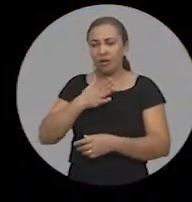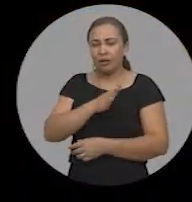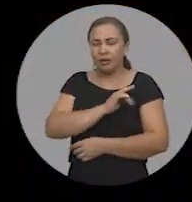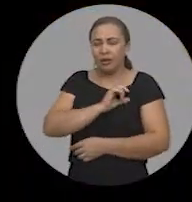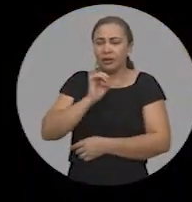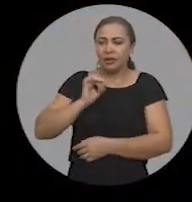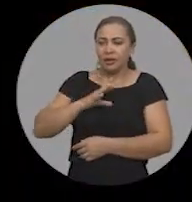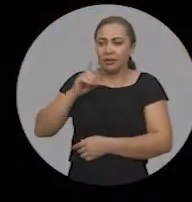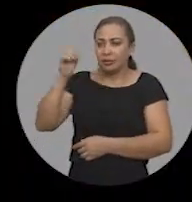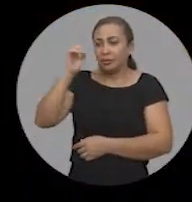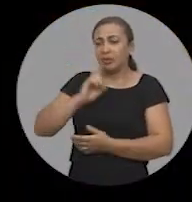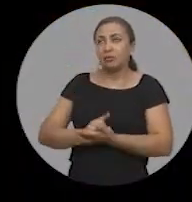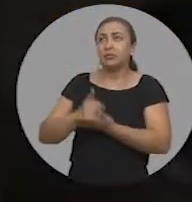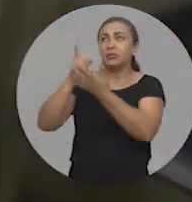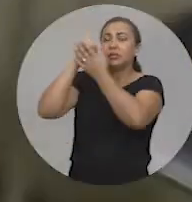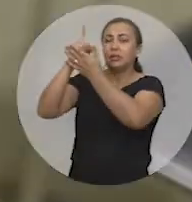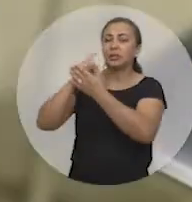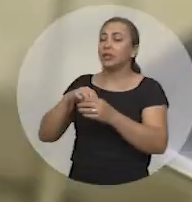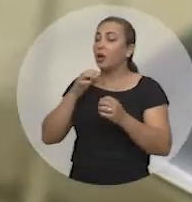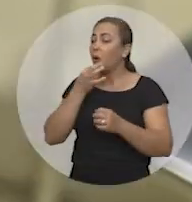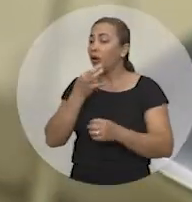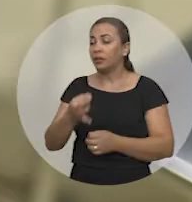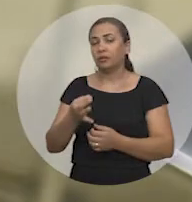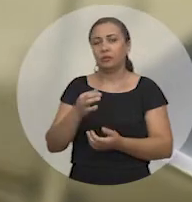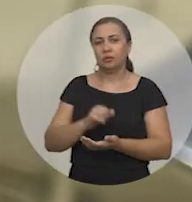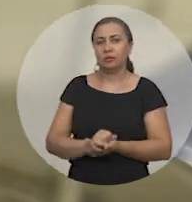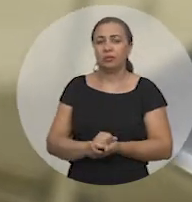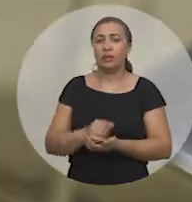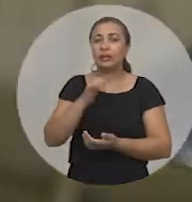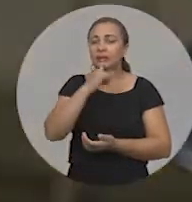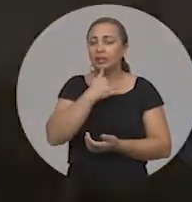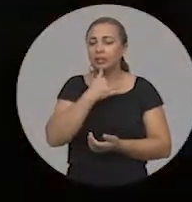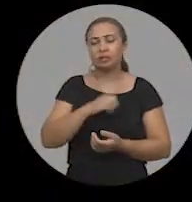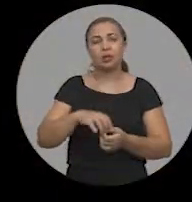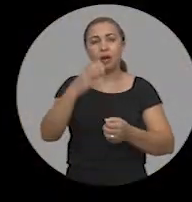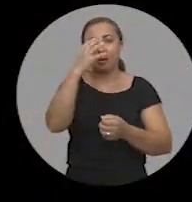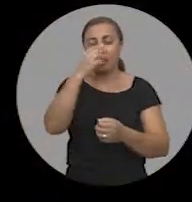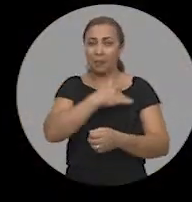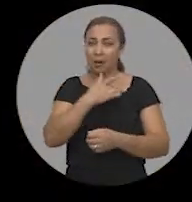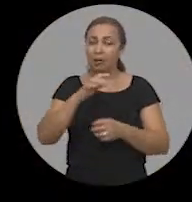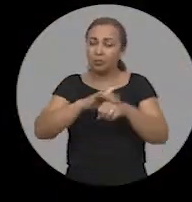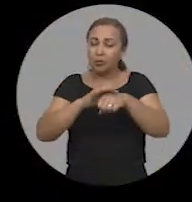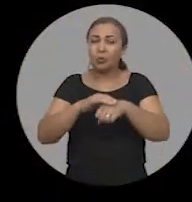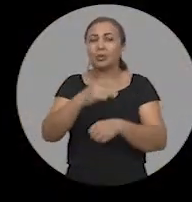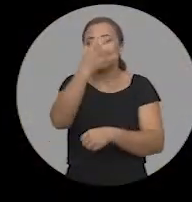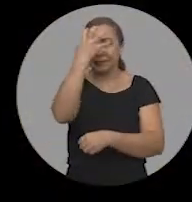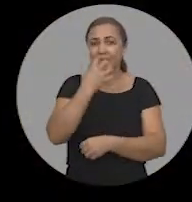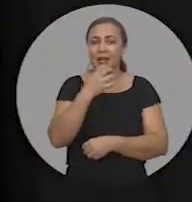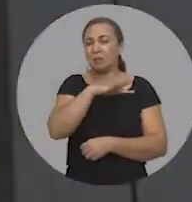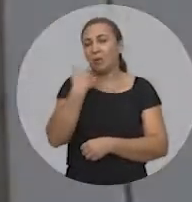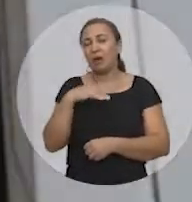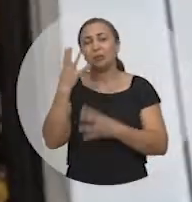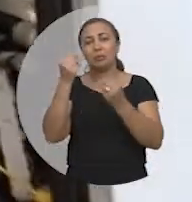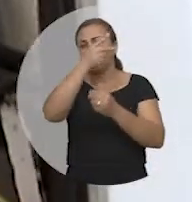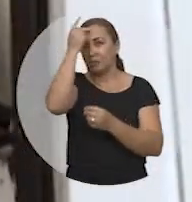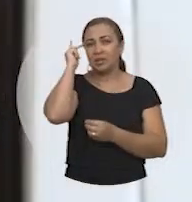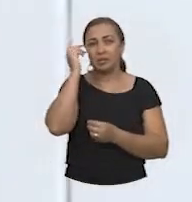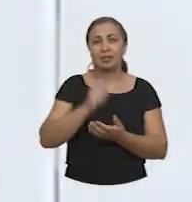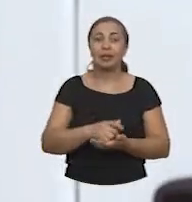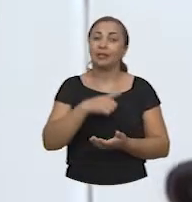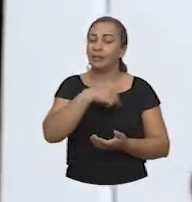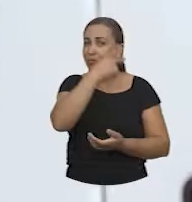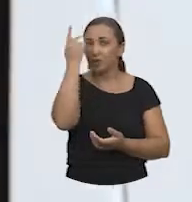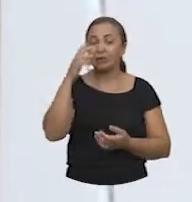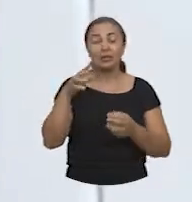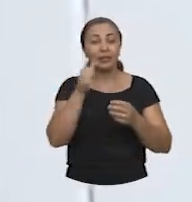Meu Deus, isso não é brincadeira, gente. Pelo amor de Deus, isso não é brincadeira. Realmente isso é uma doença muito séria, porque tá matando muita gente. Até então meu